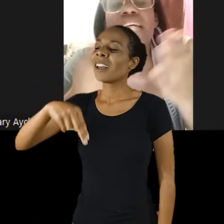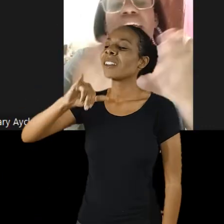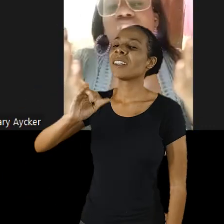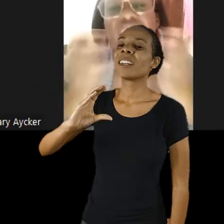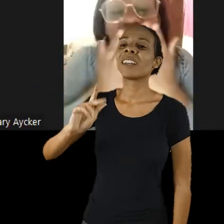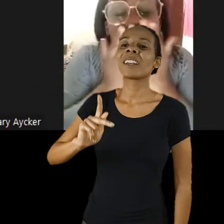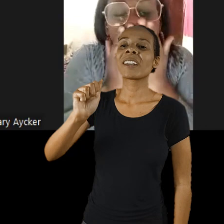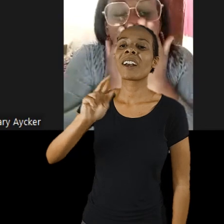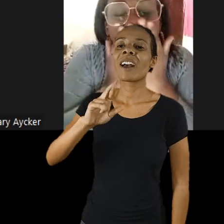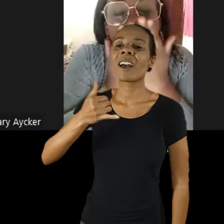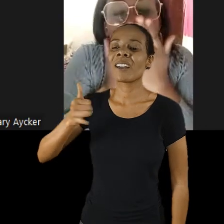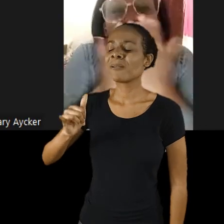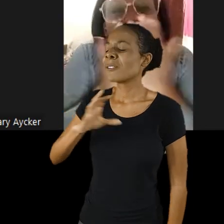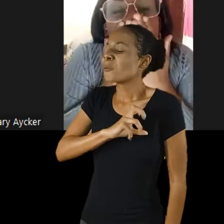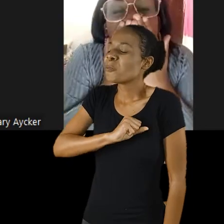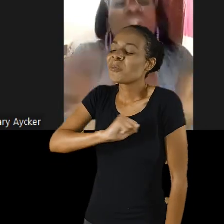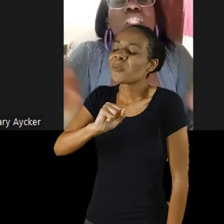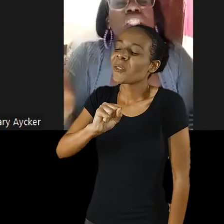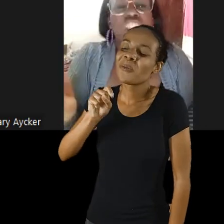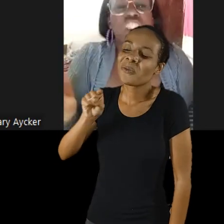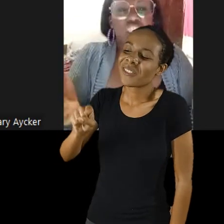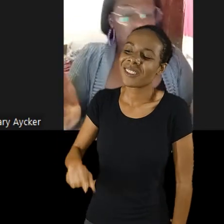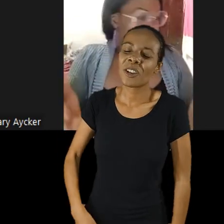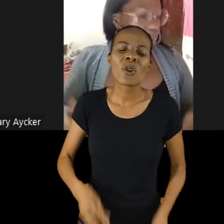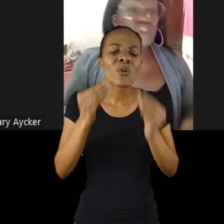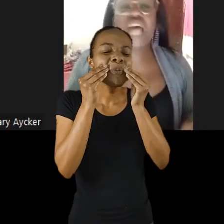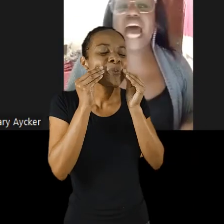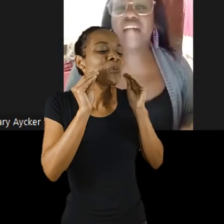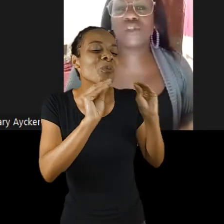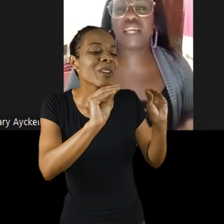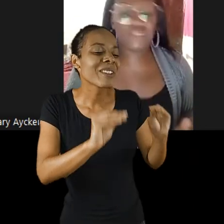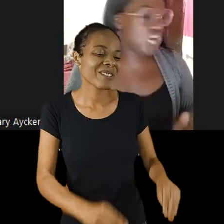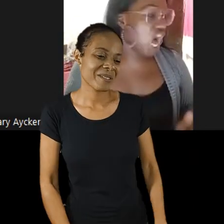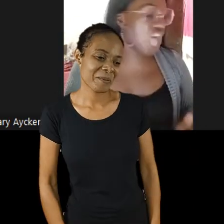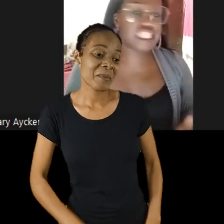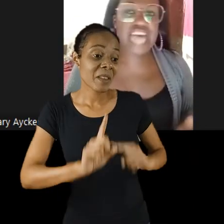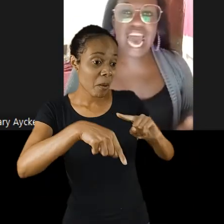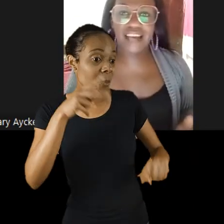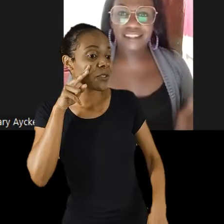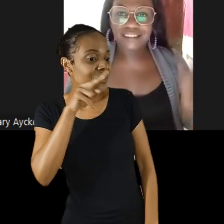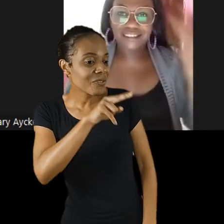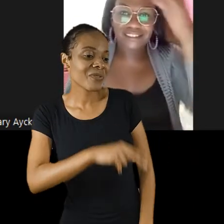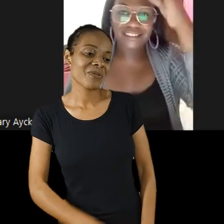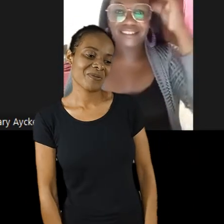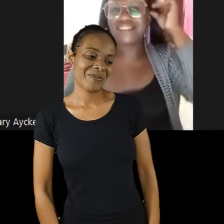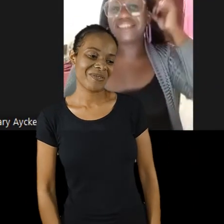Beijo, Jazz. Bicharte, Vamos se ver, tomar um chá. maravilhosa.